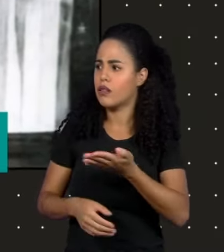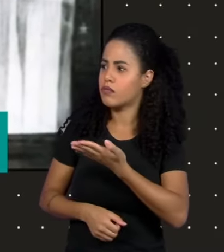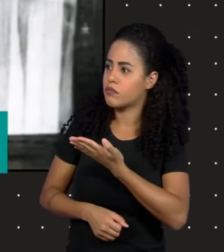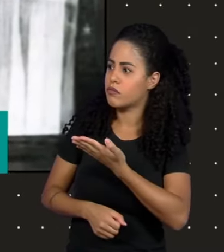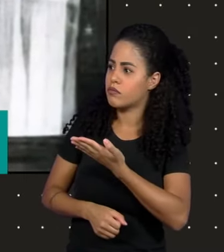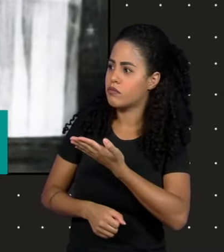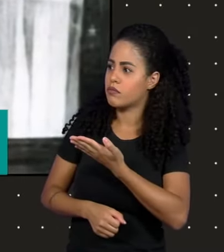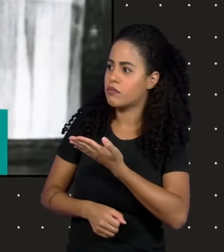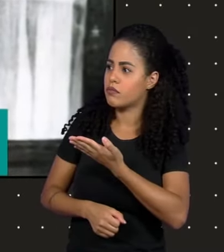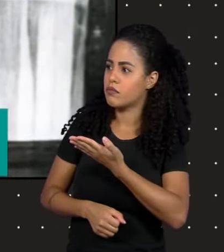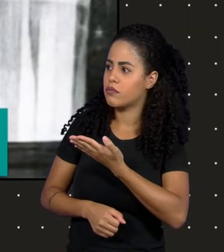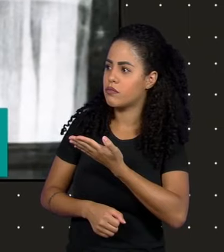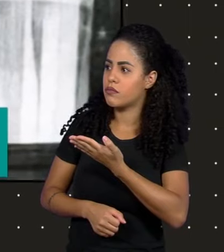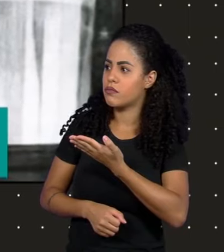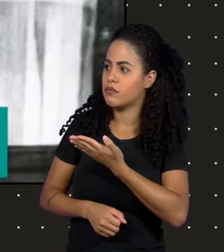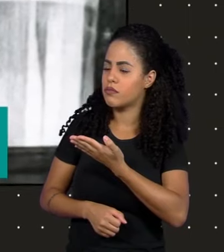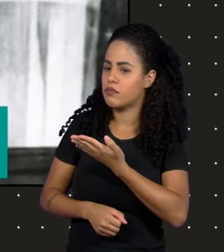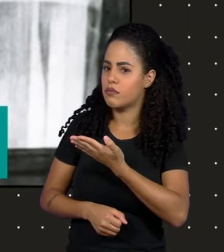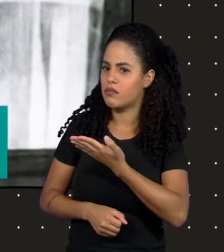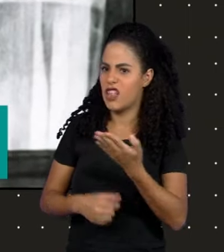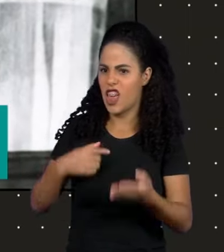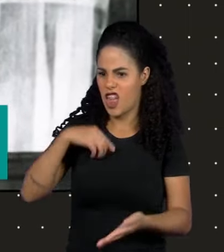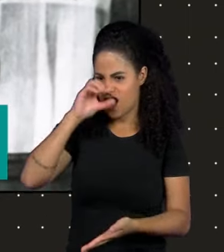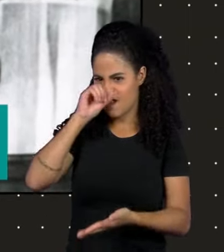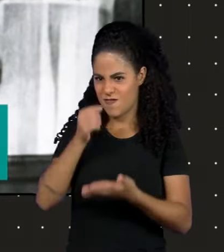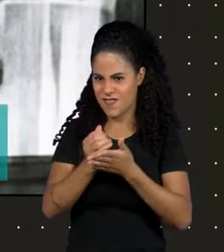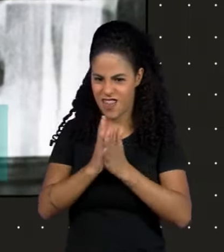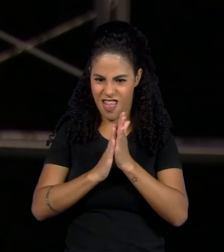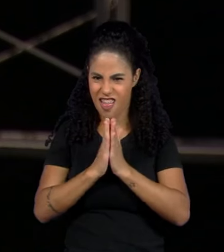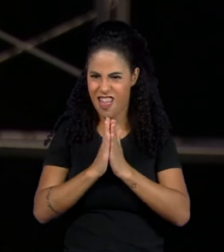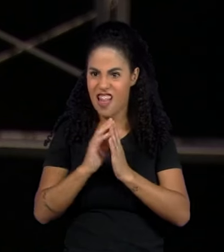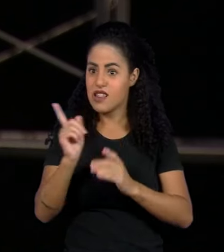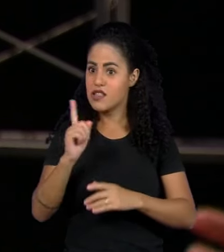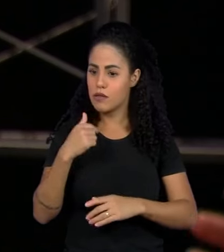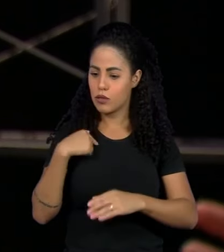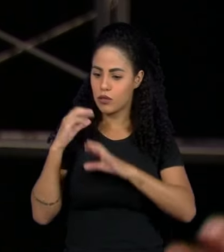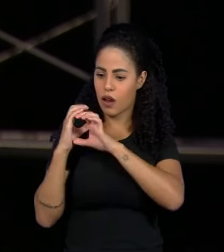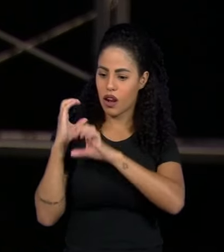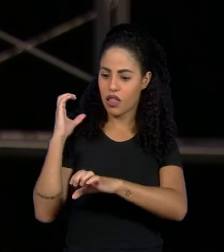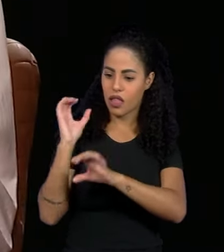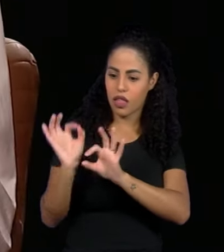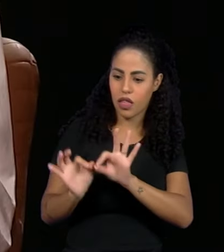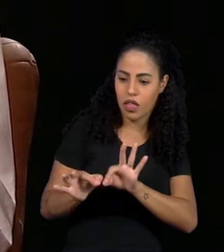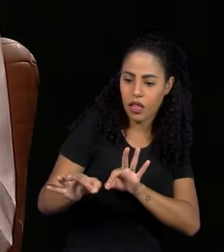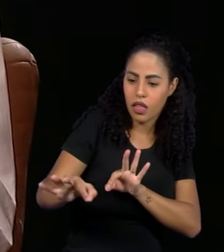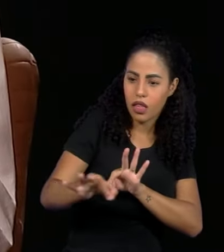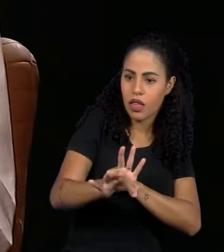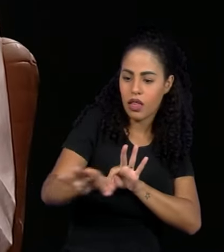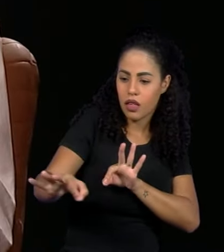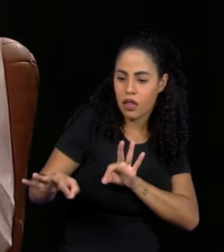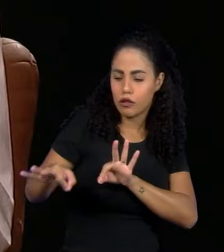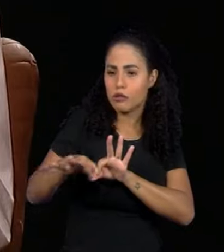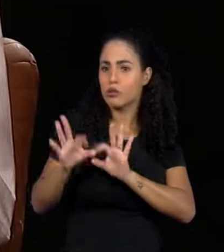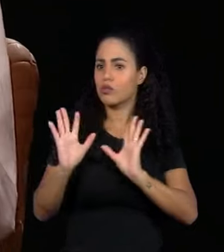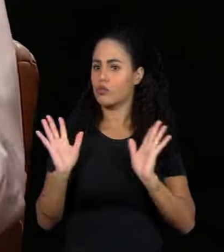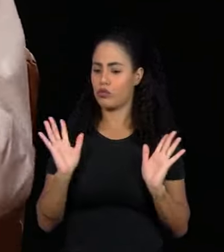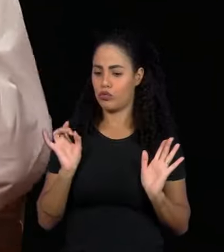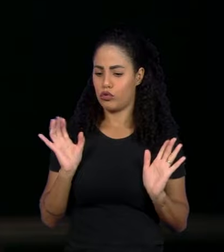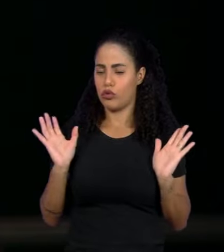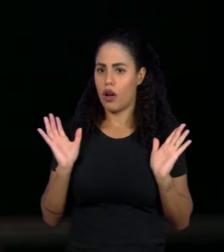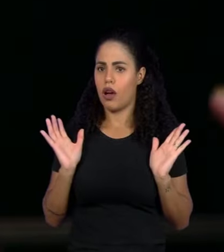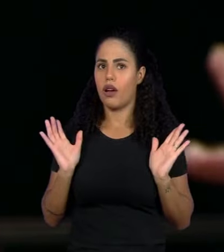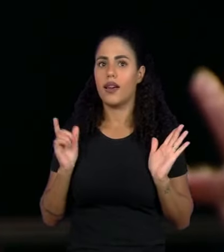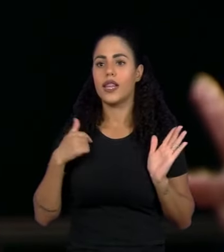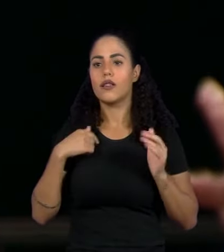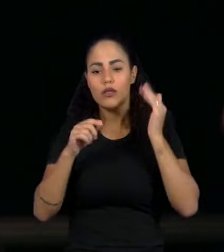bruxa, eu sou arquiteta, eu não atravesso paredes, eu quebro as paredes. Né? Então foi